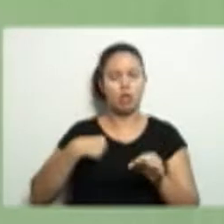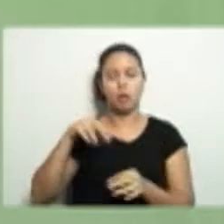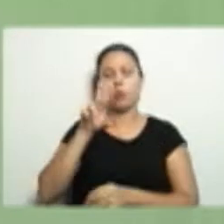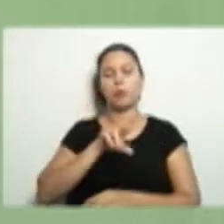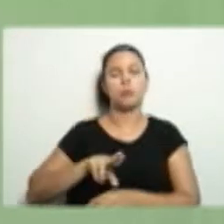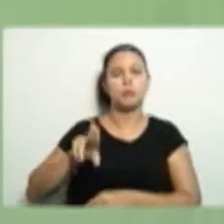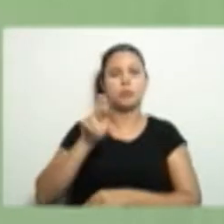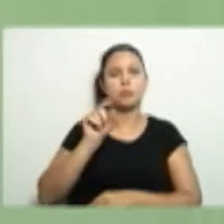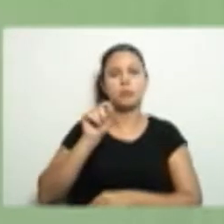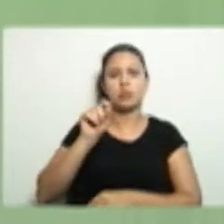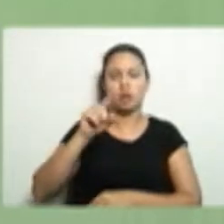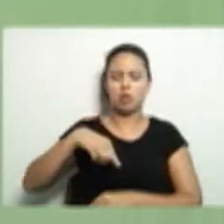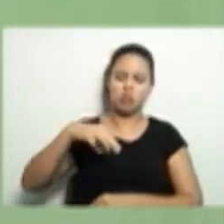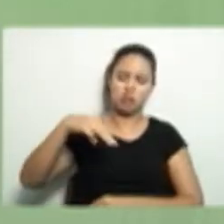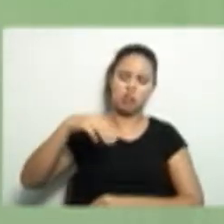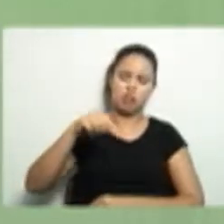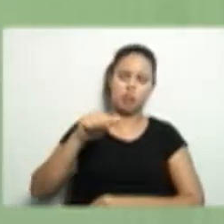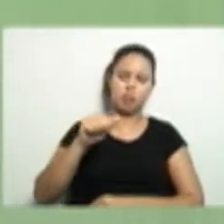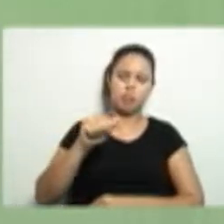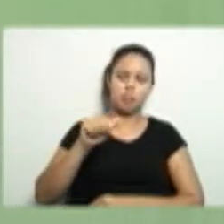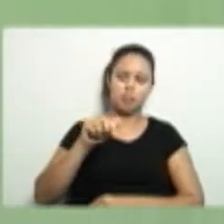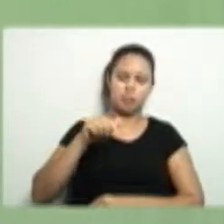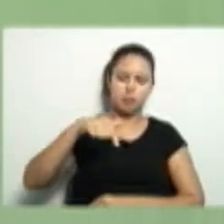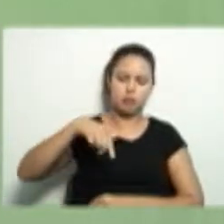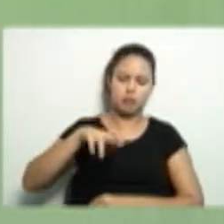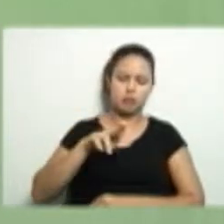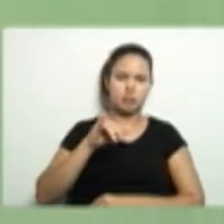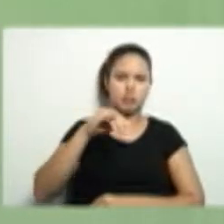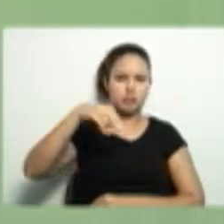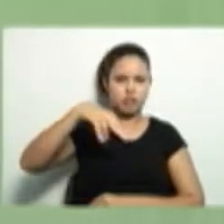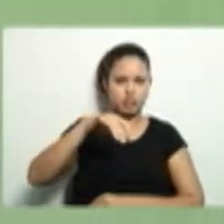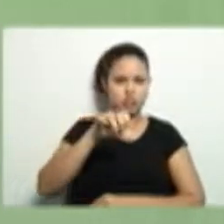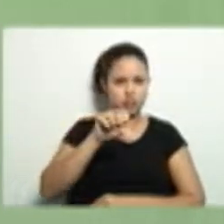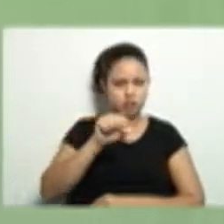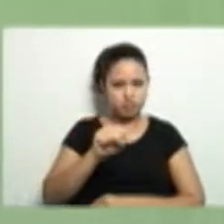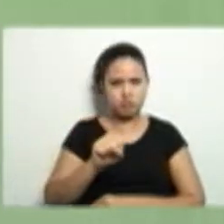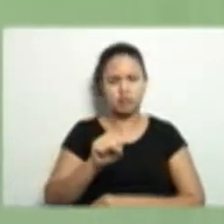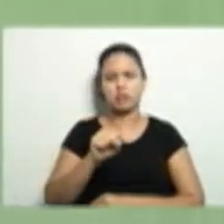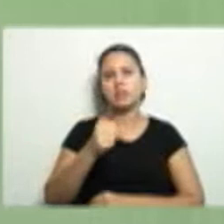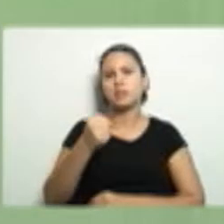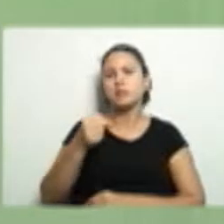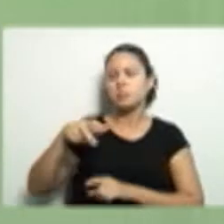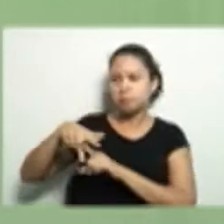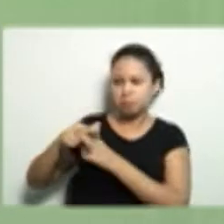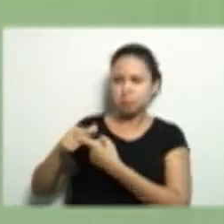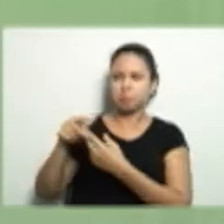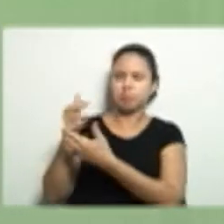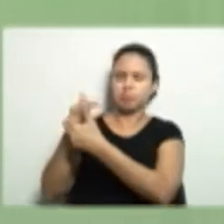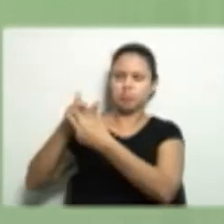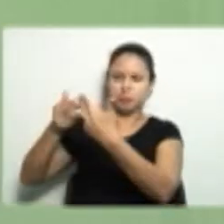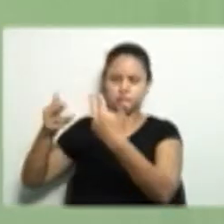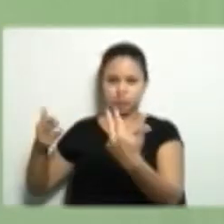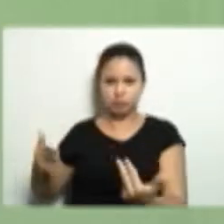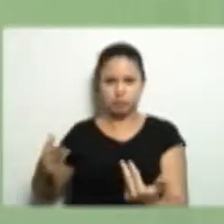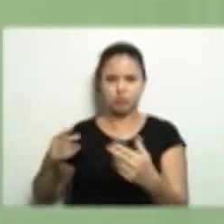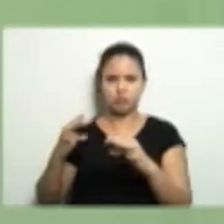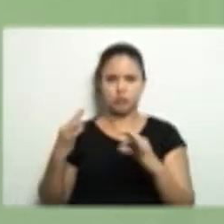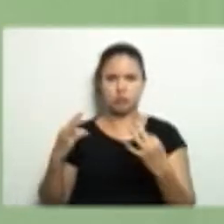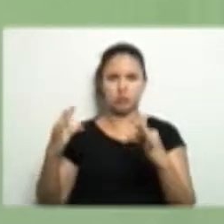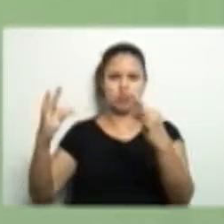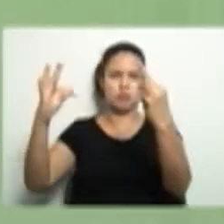está muito ligado aqui a equipamentos. A modernização aqui está ligada a equipamentos mais modernos.